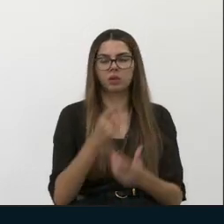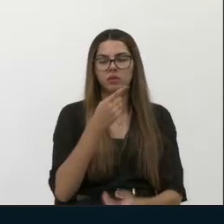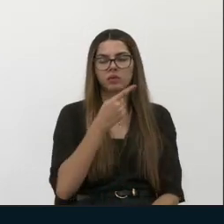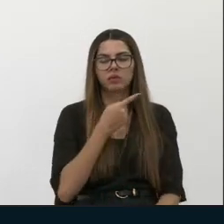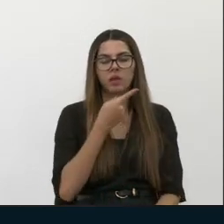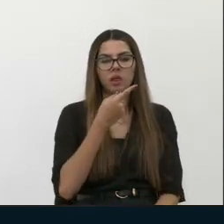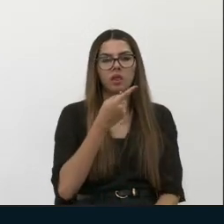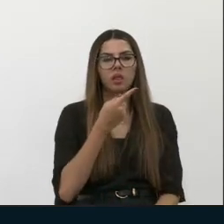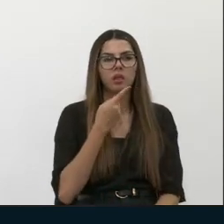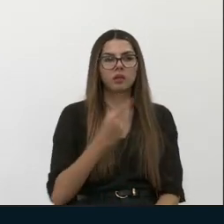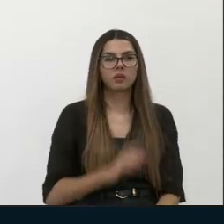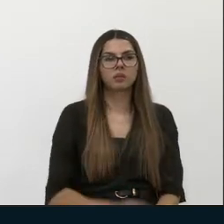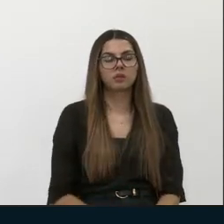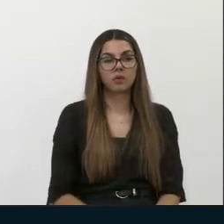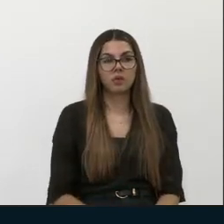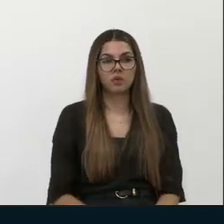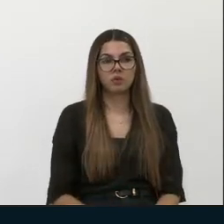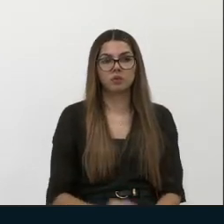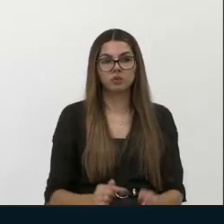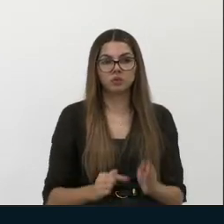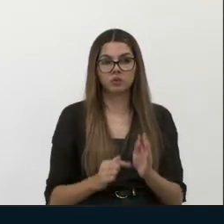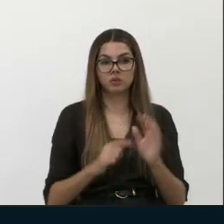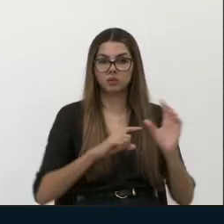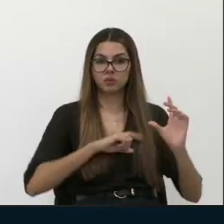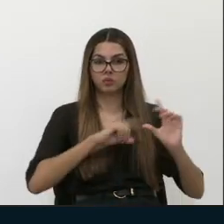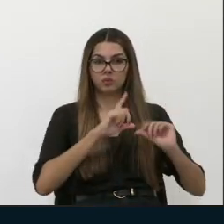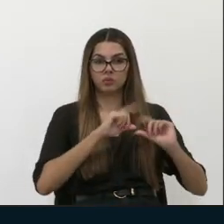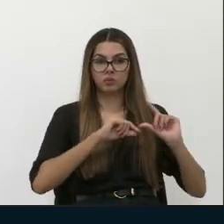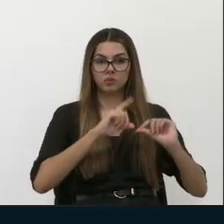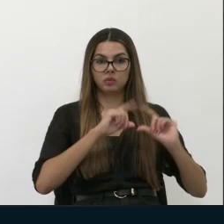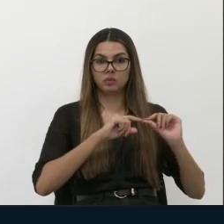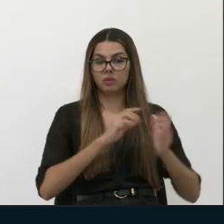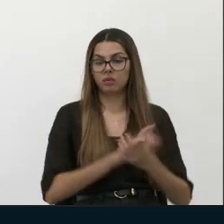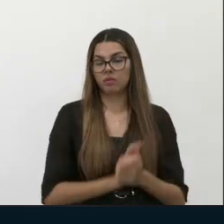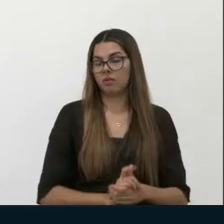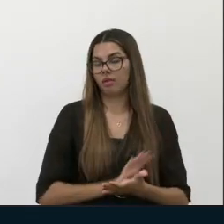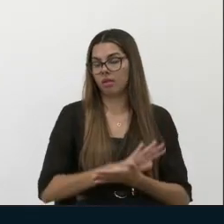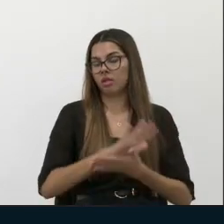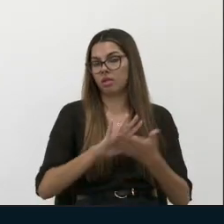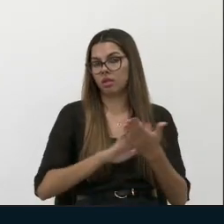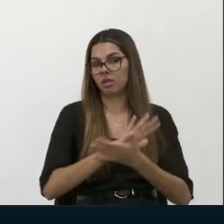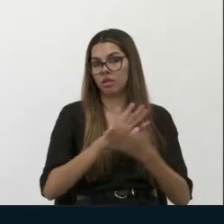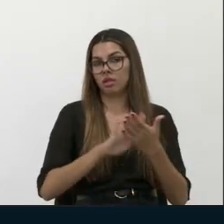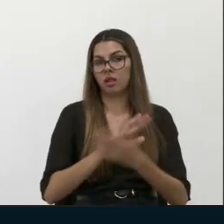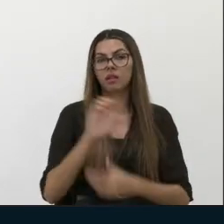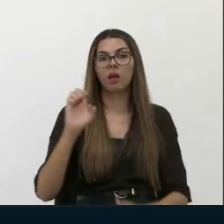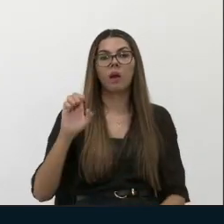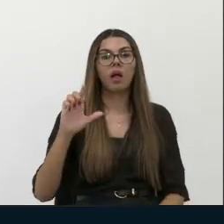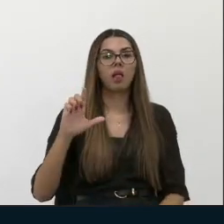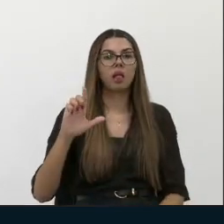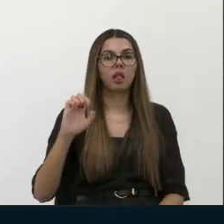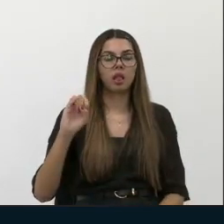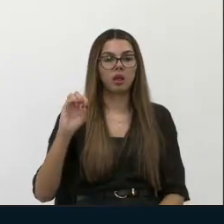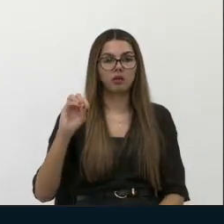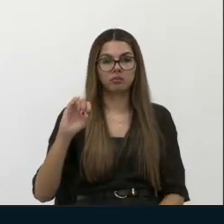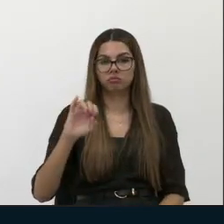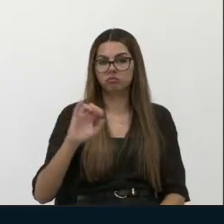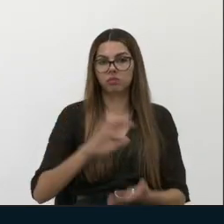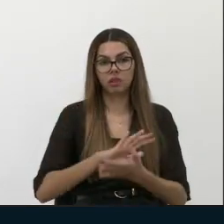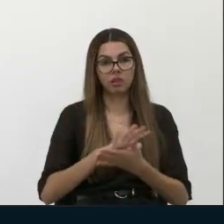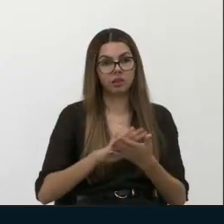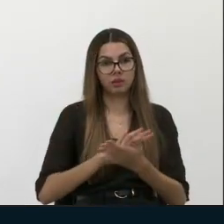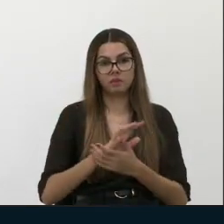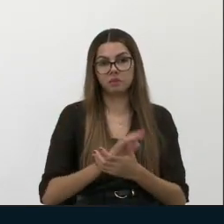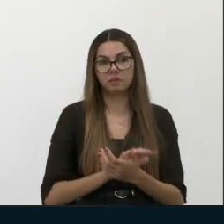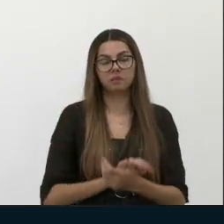que só faz propaganda do xerife, que não é xerife de nada, que o Eloy não fez nada. Além de começar a